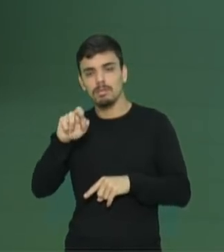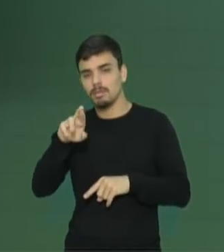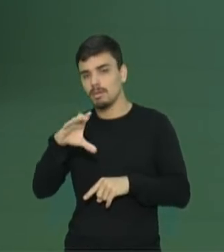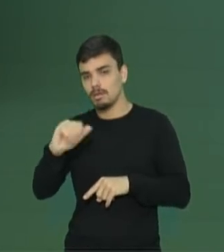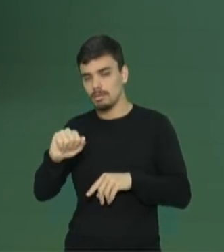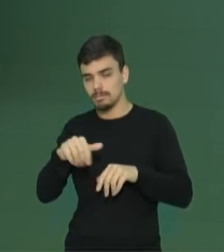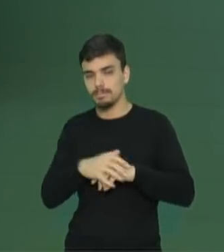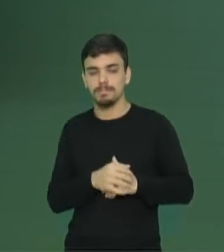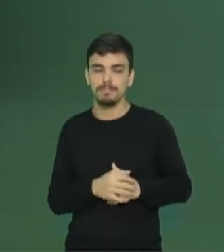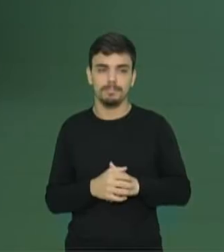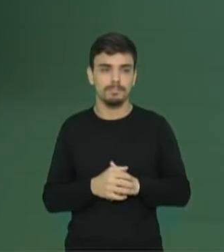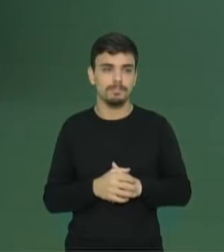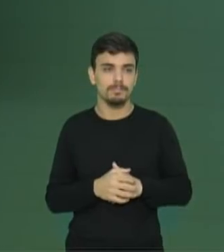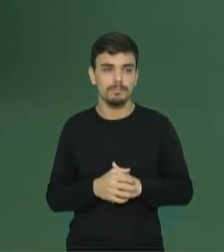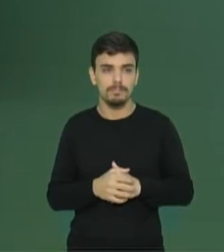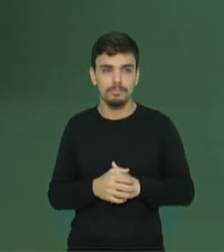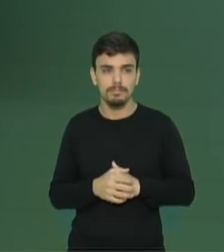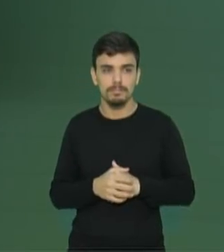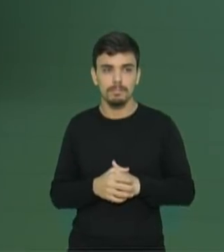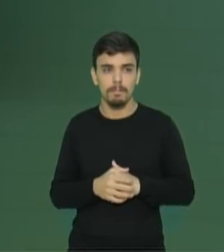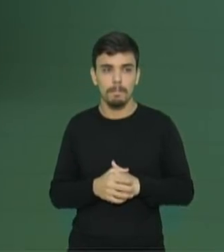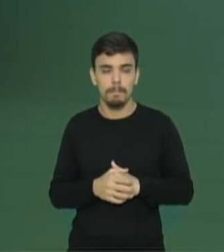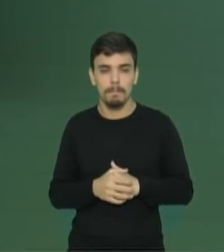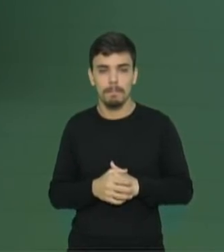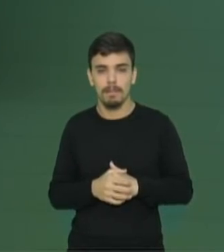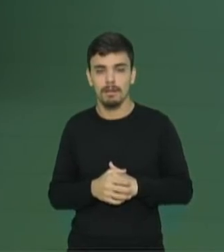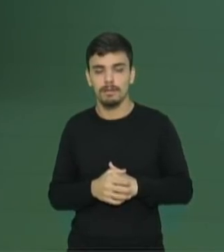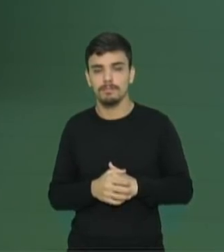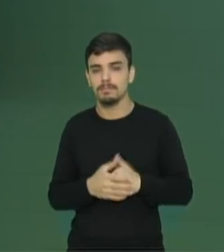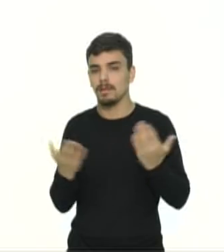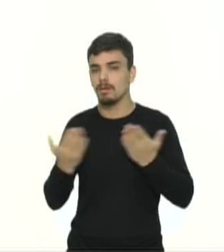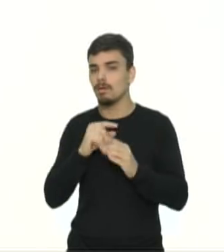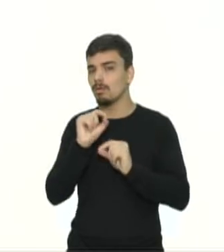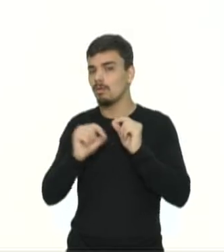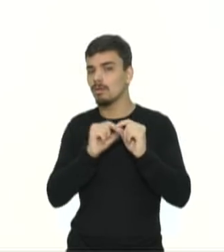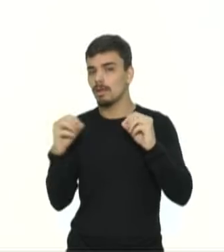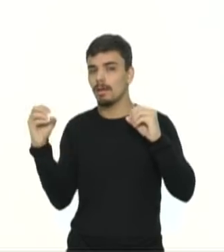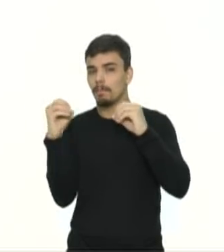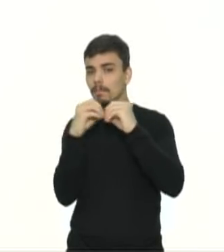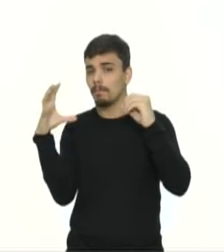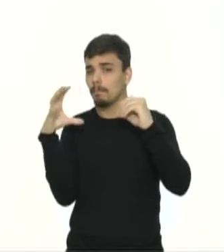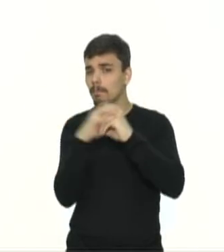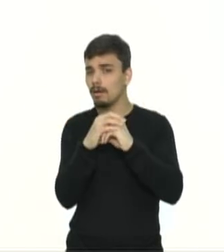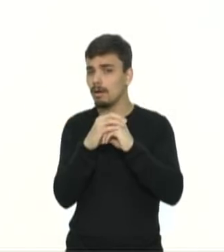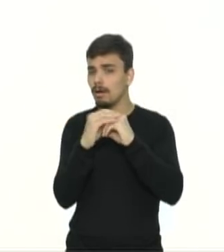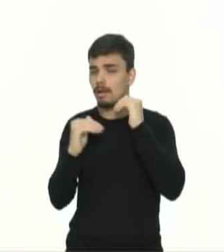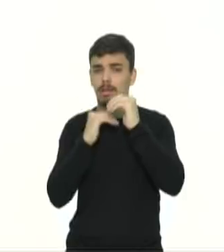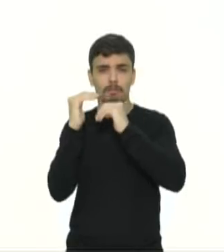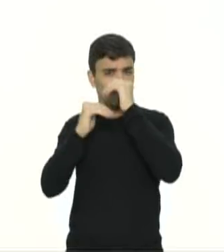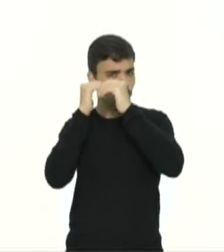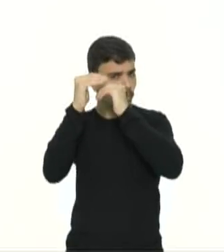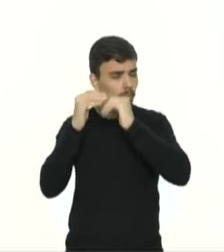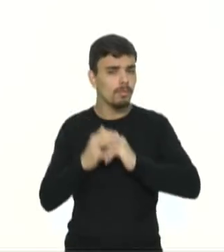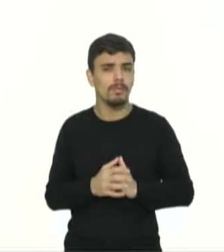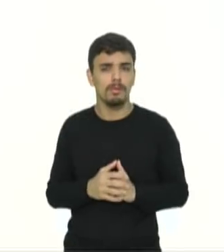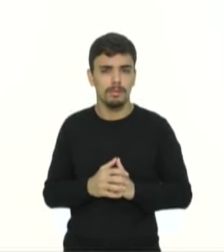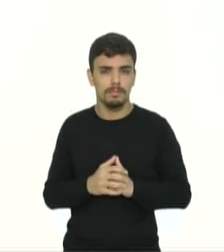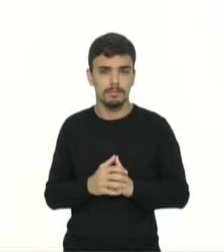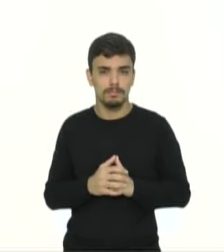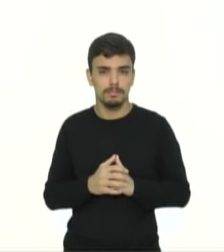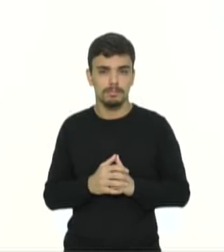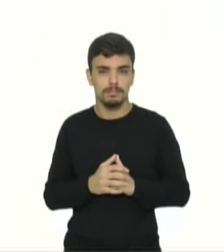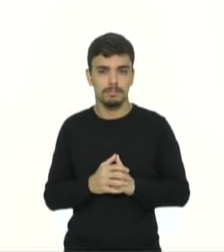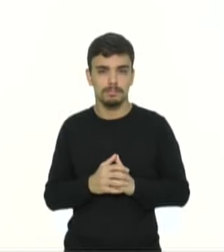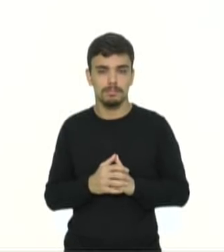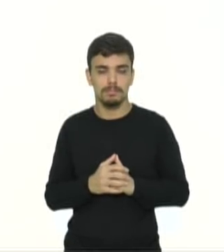comum. Continuando. E aí eu pergunto para vocês, os pokémons, eles evoluem? Quando uma